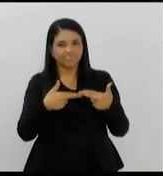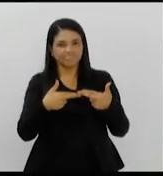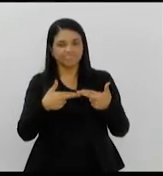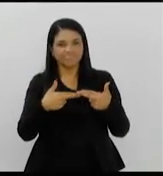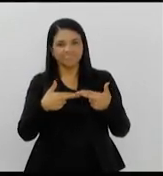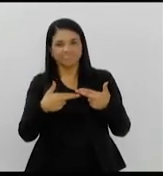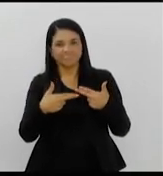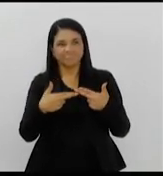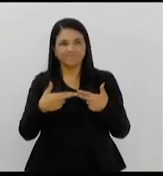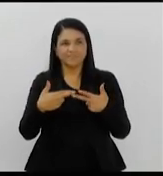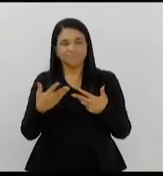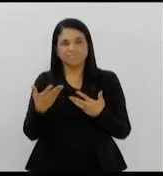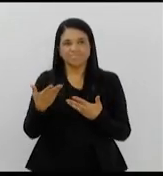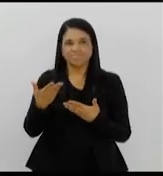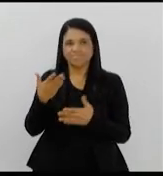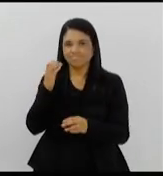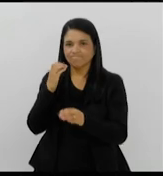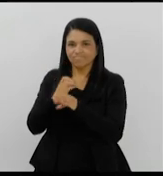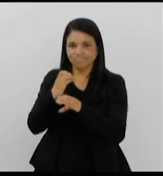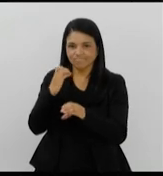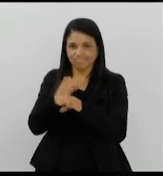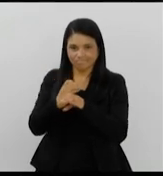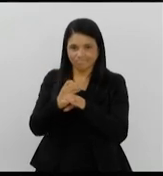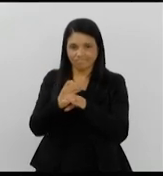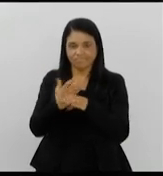atritadas. E